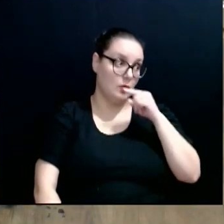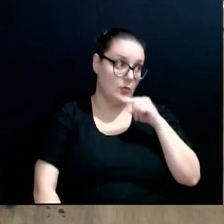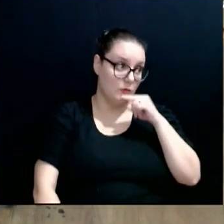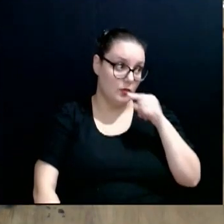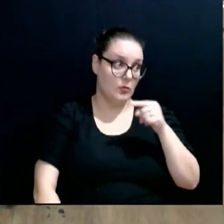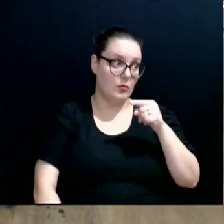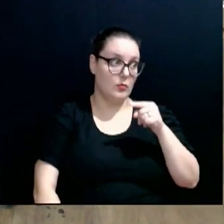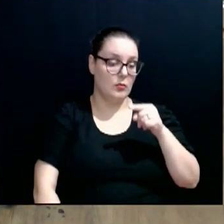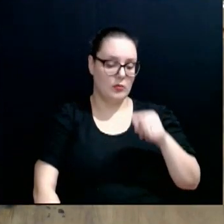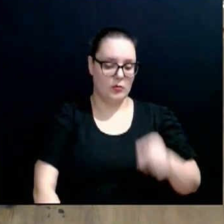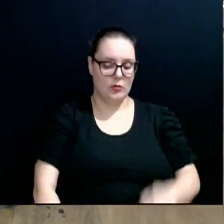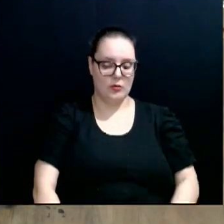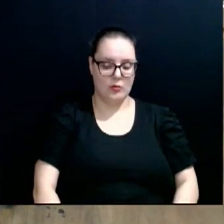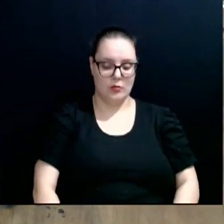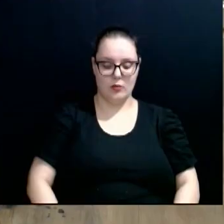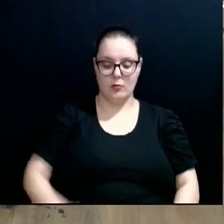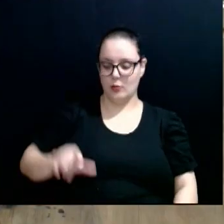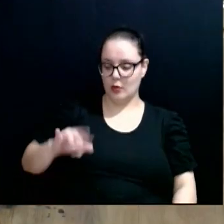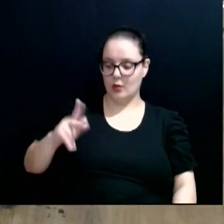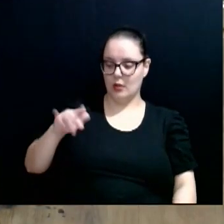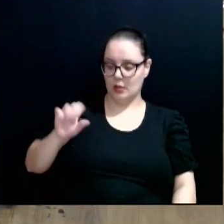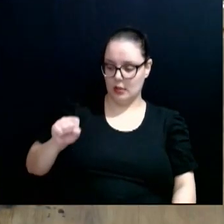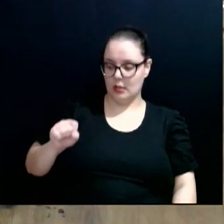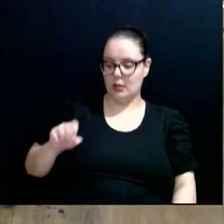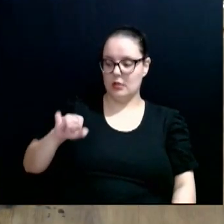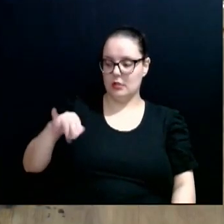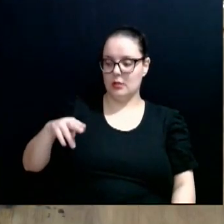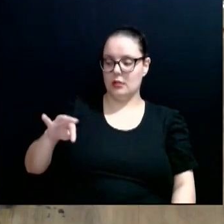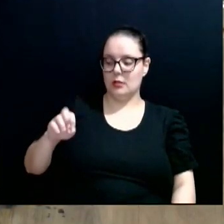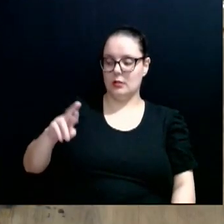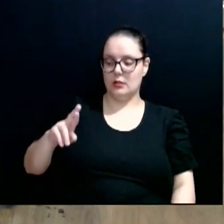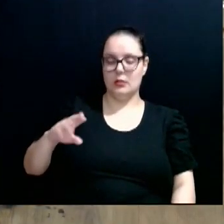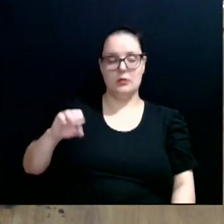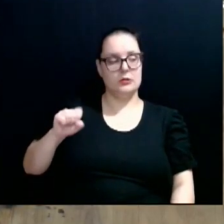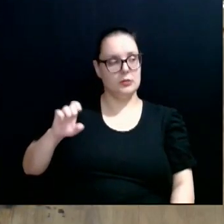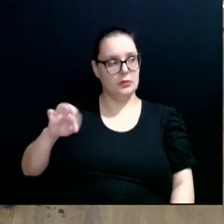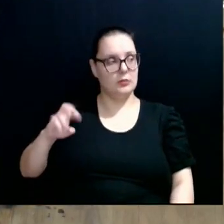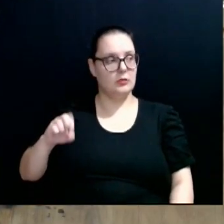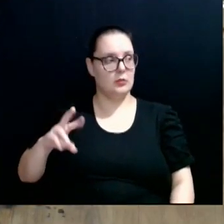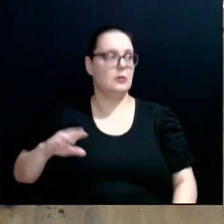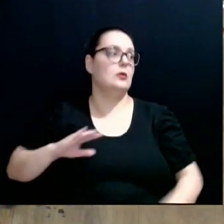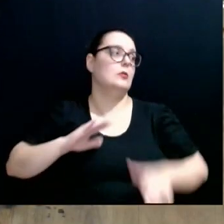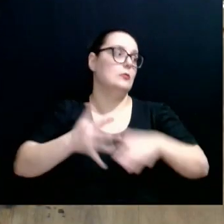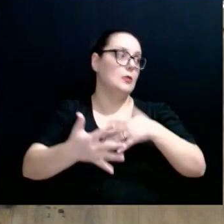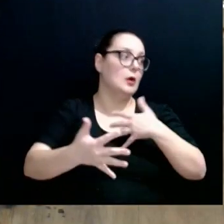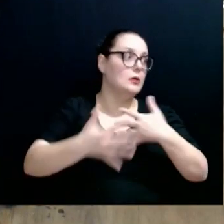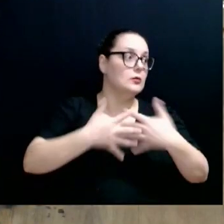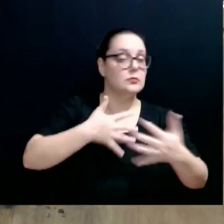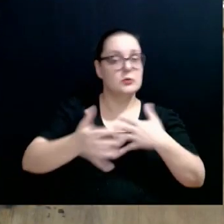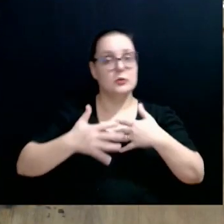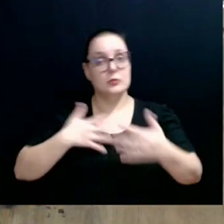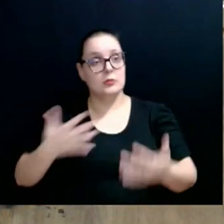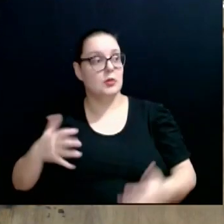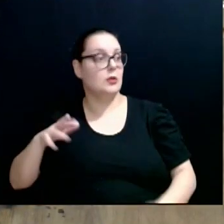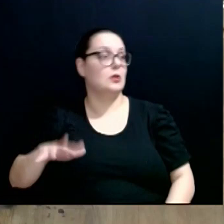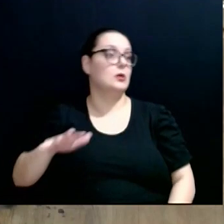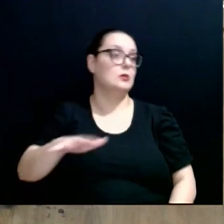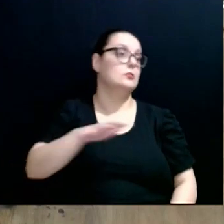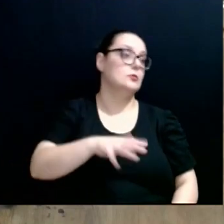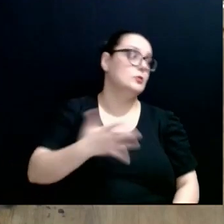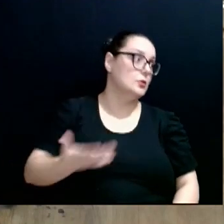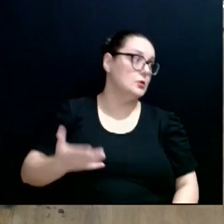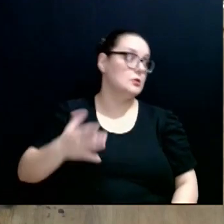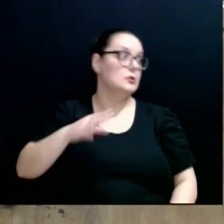intersetoriais, conexão mais eficiente, né, entre bairros, terminais, regiões da cidade,